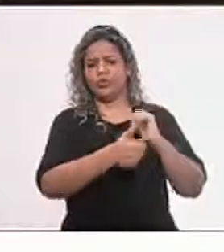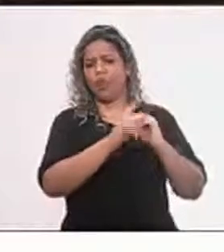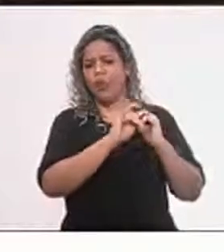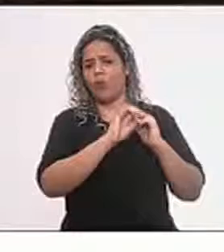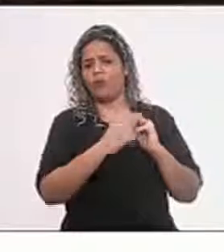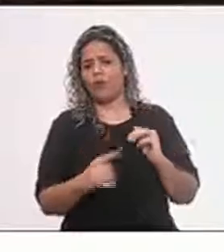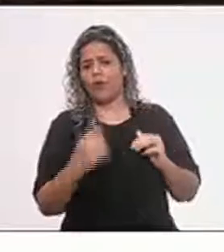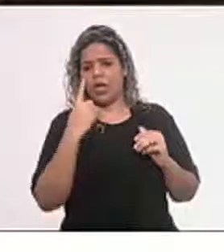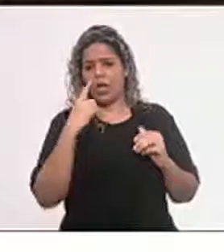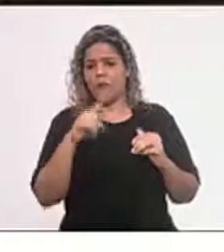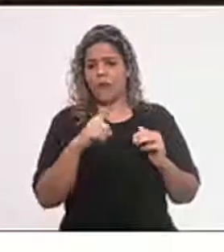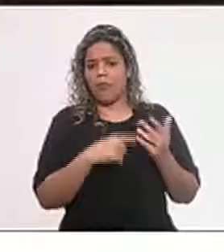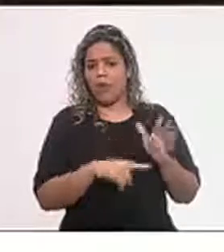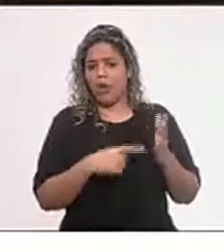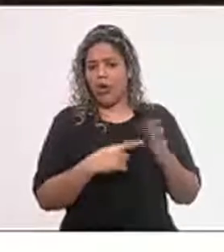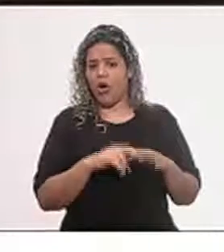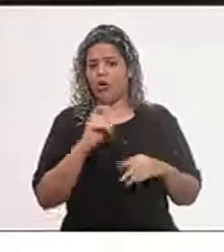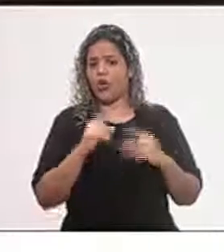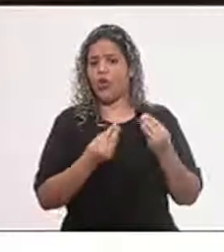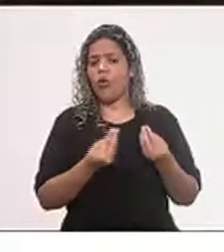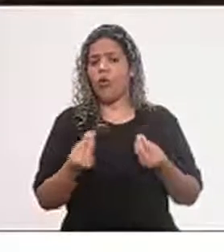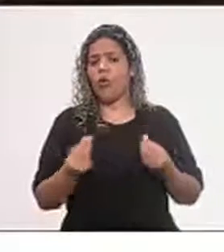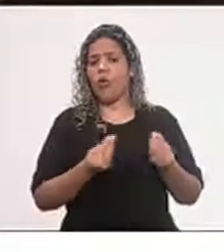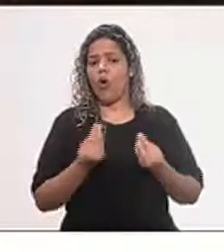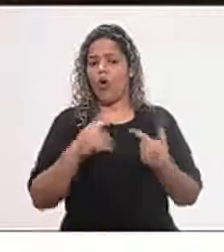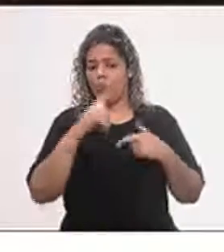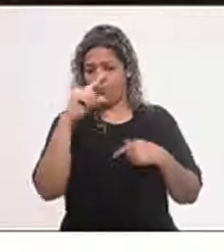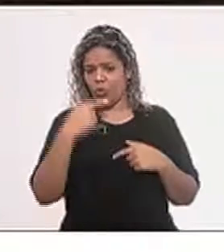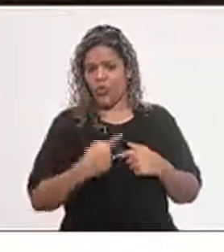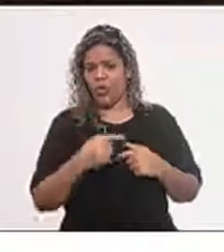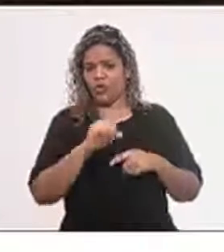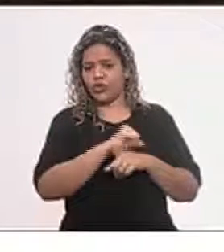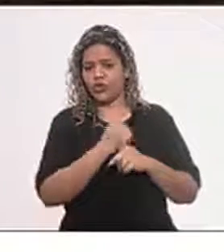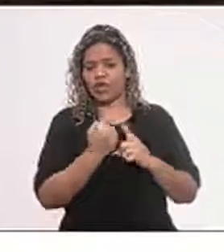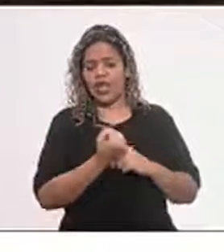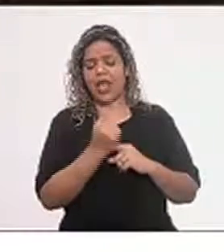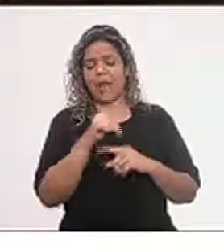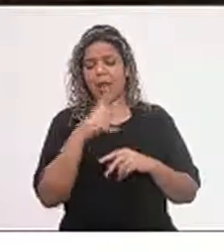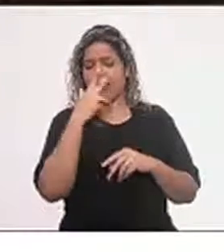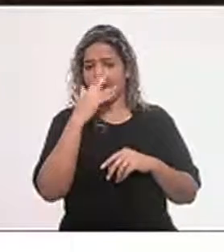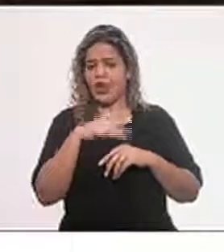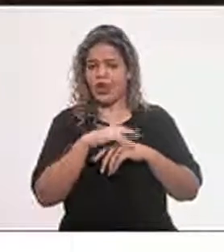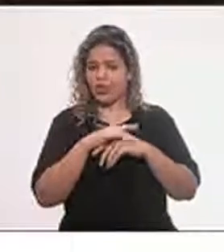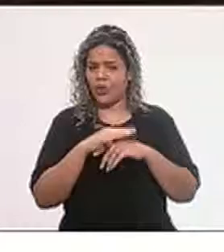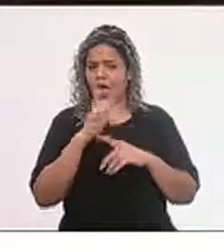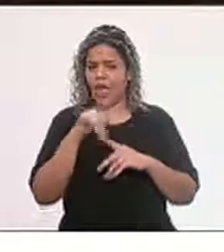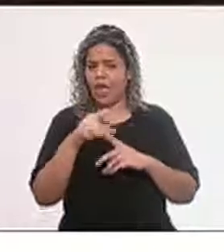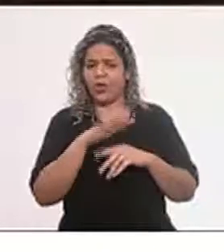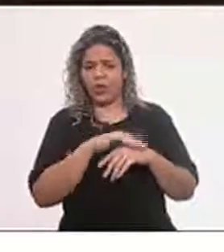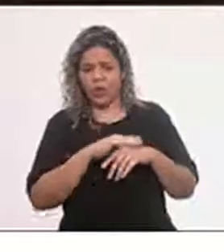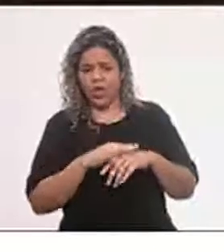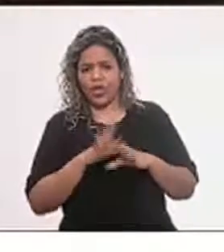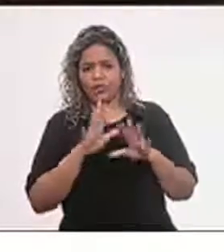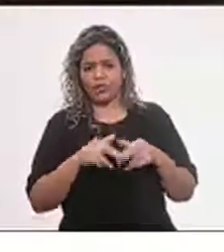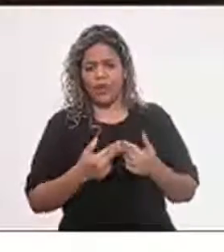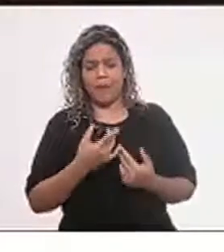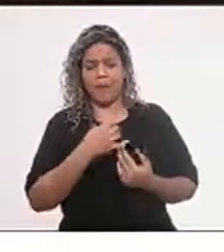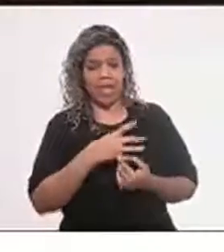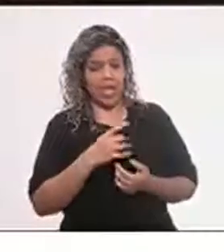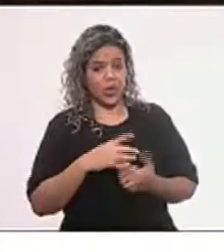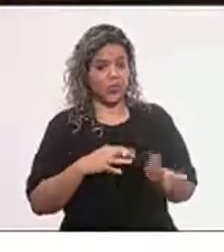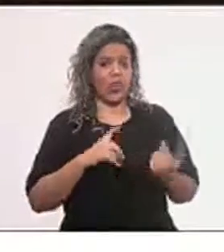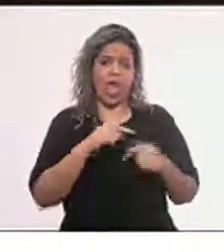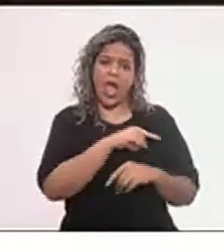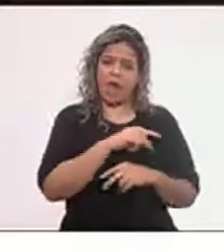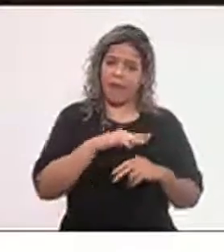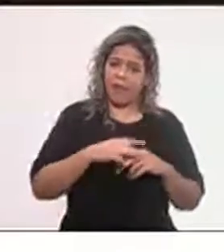isso demonstra, senhor presidente, o quanto que a gente está numa sociedade adoecida. Adoecida com medo. E